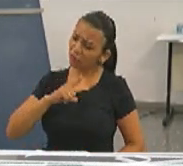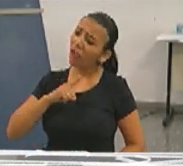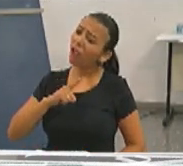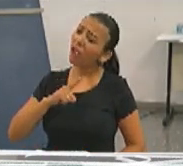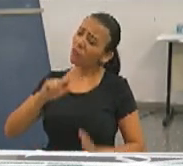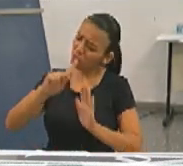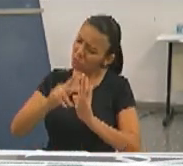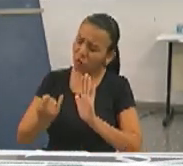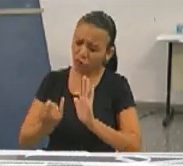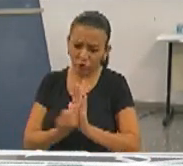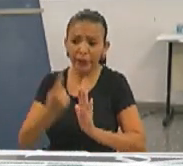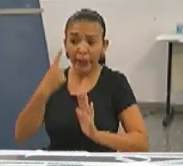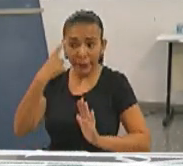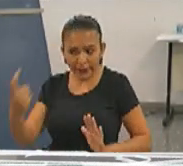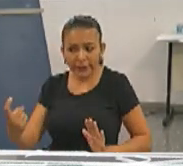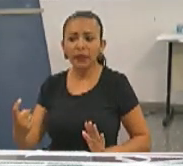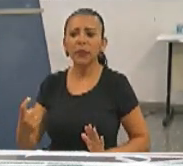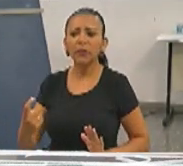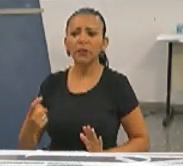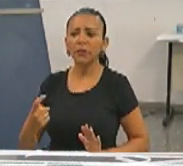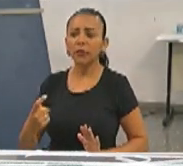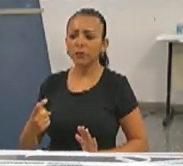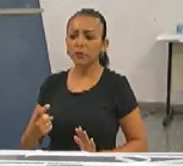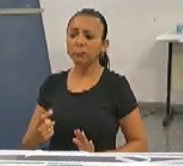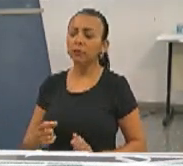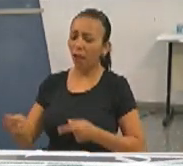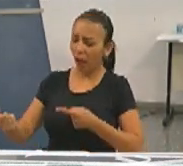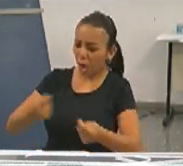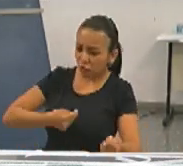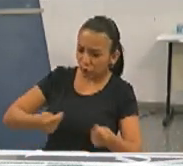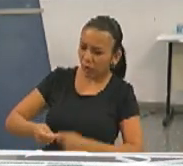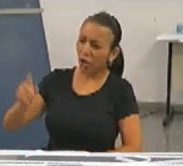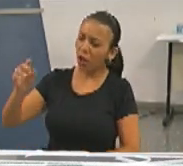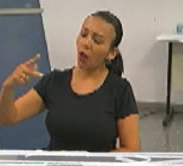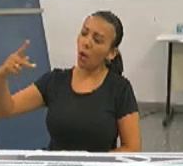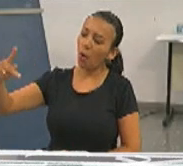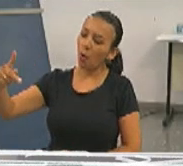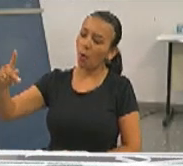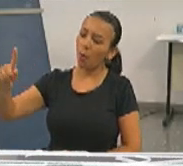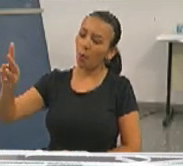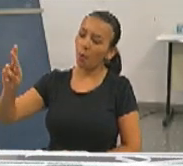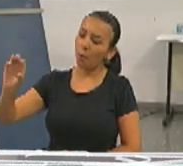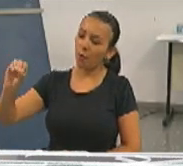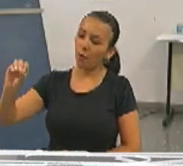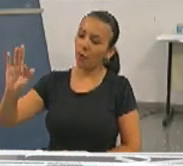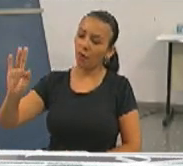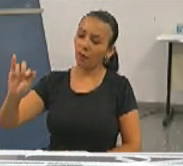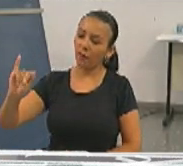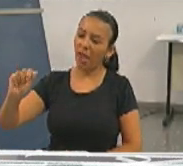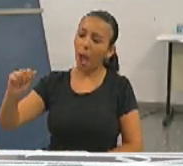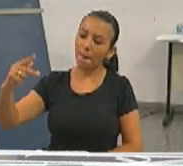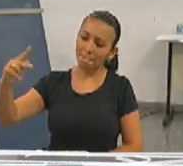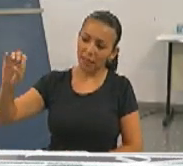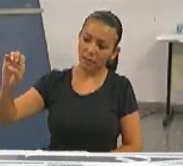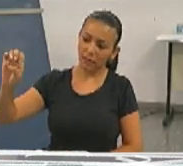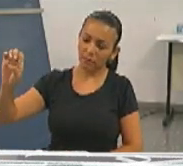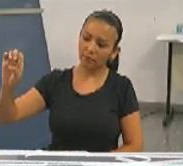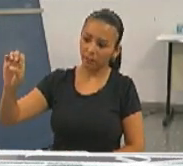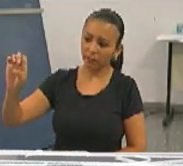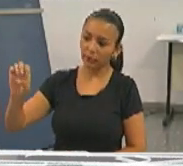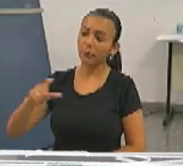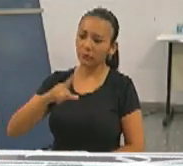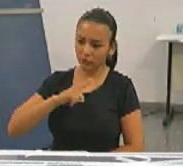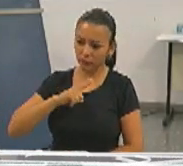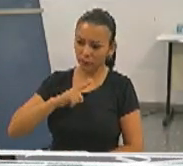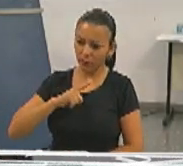programa muito interessante na parte administrativa, que é o PROFIAP. Né. Creio que todos aqui conhecem o PROFIAP, né, que